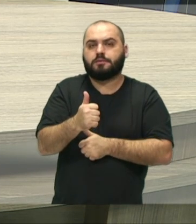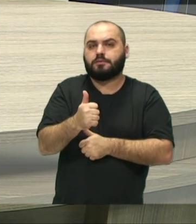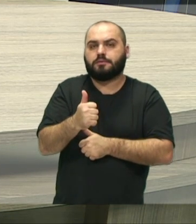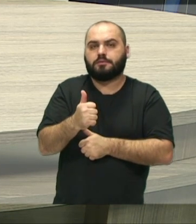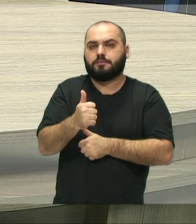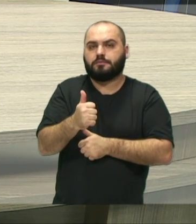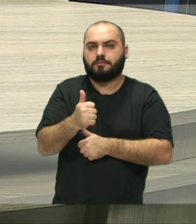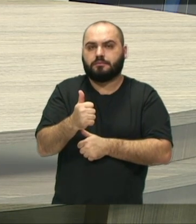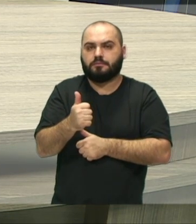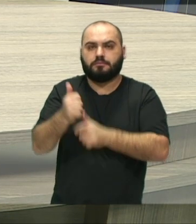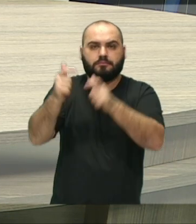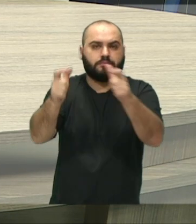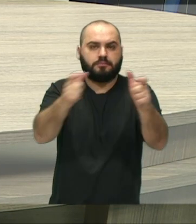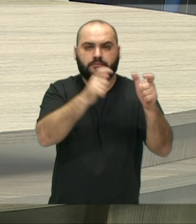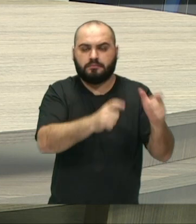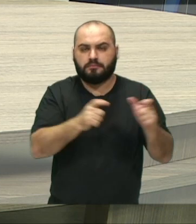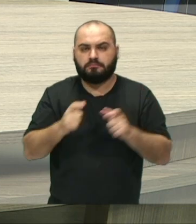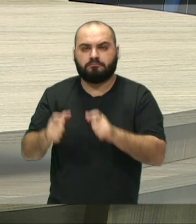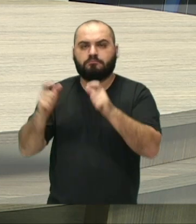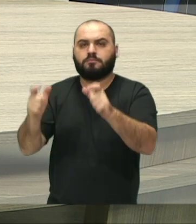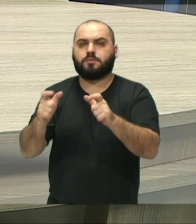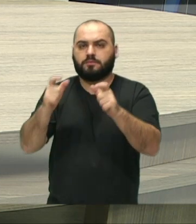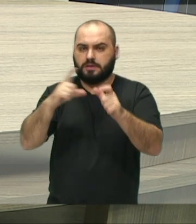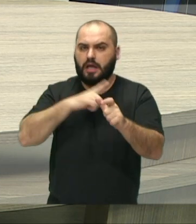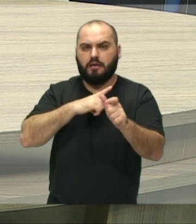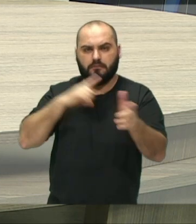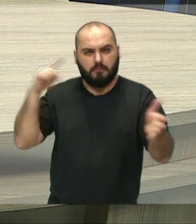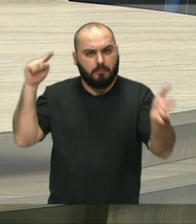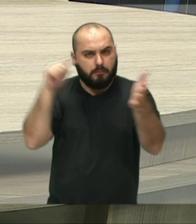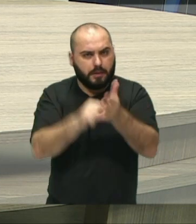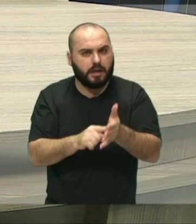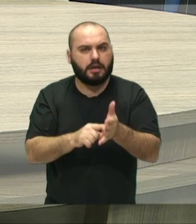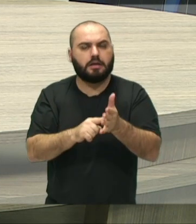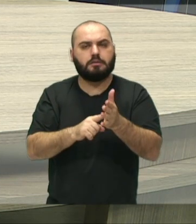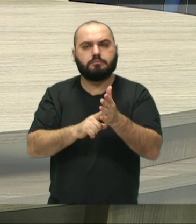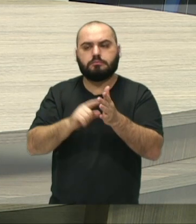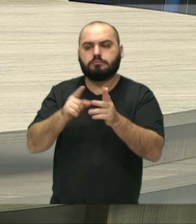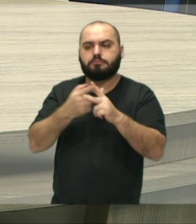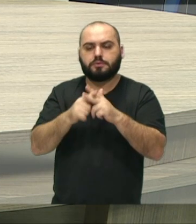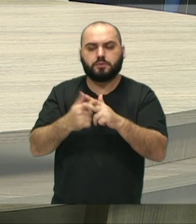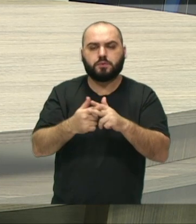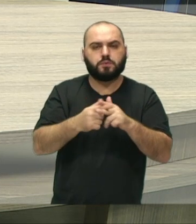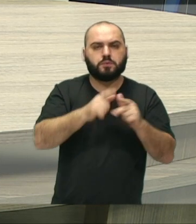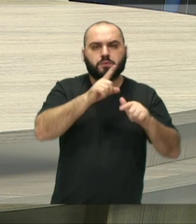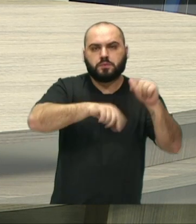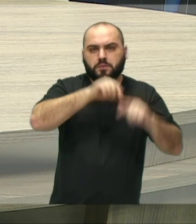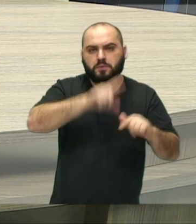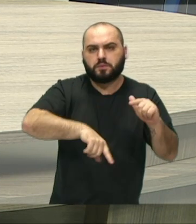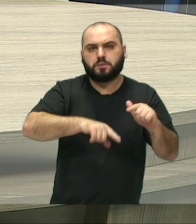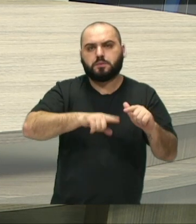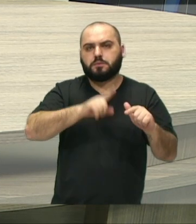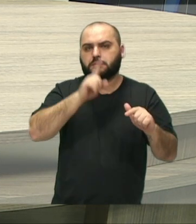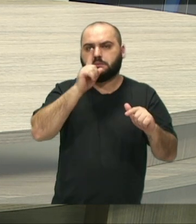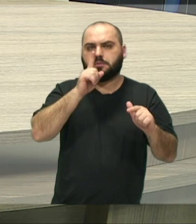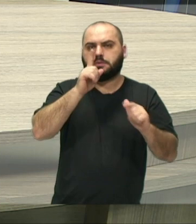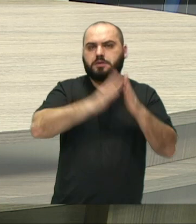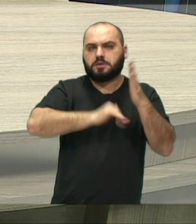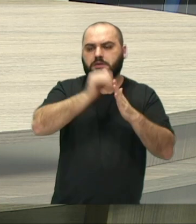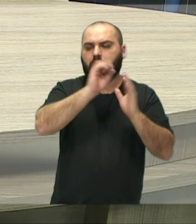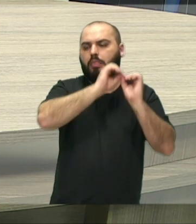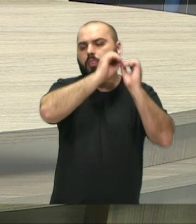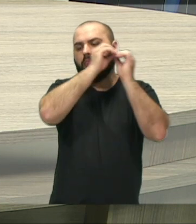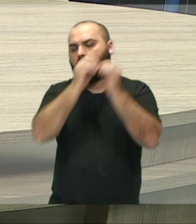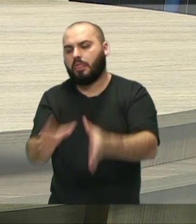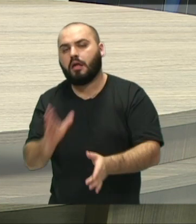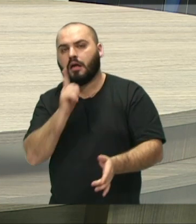em alguns locais. Teve muita denúncia de produtos sendo jogado em natura, tinturaria e